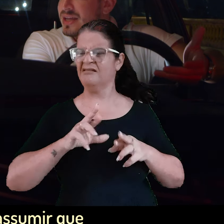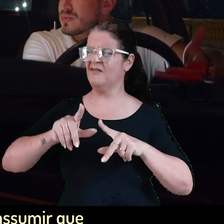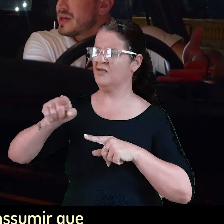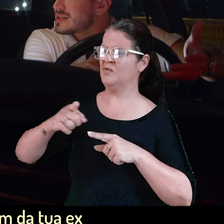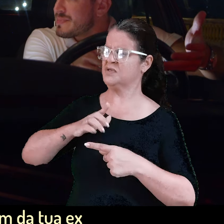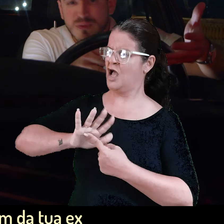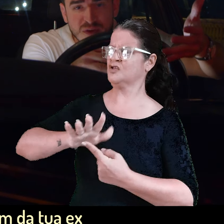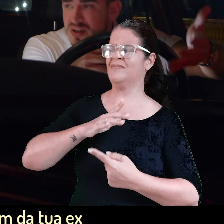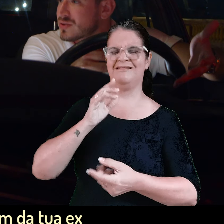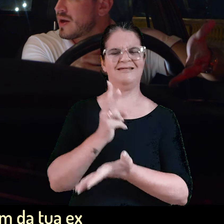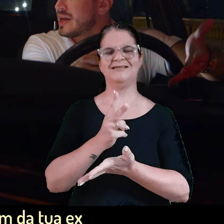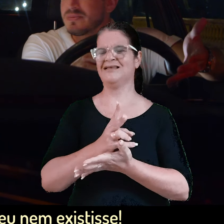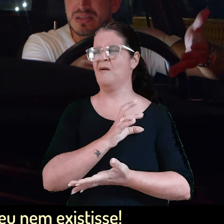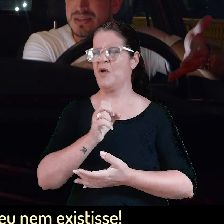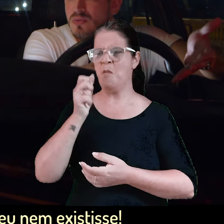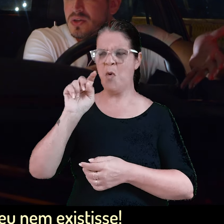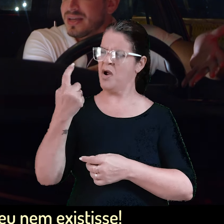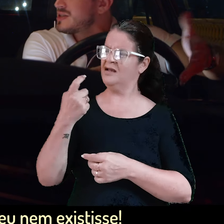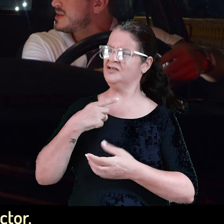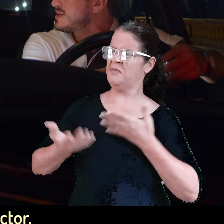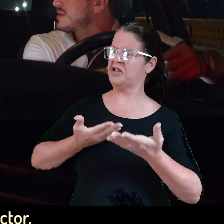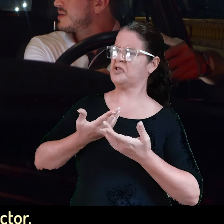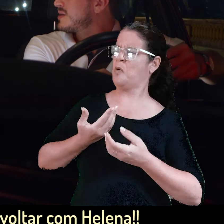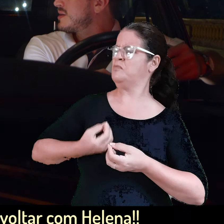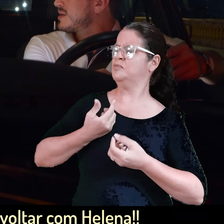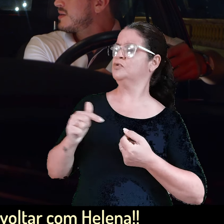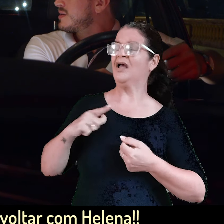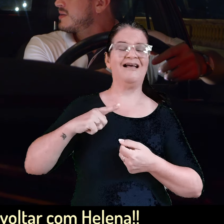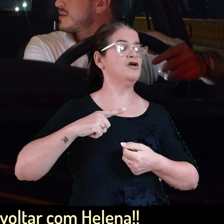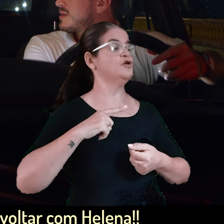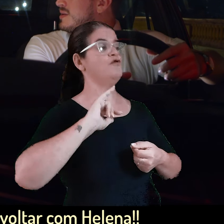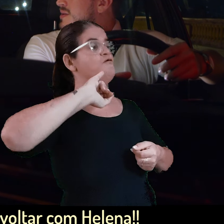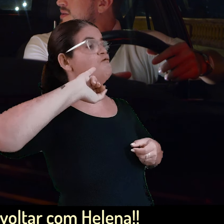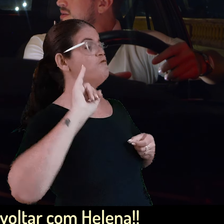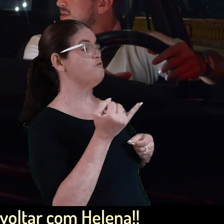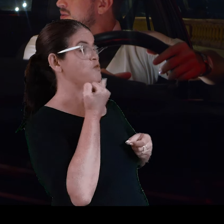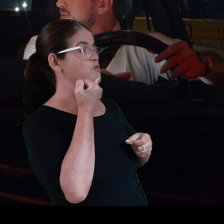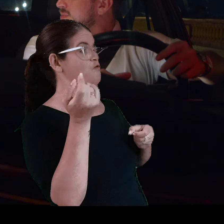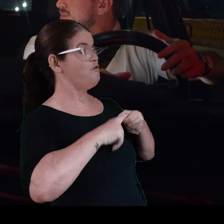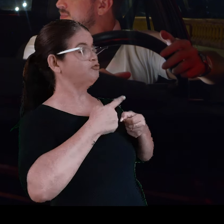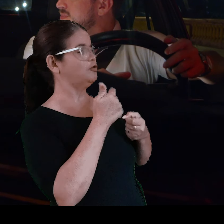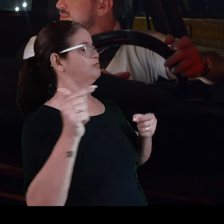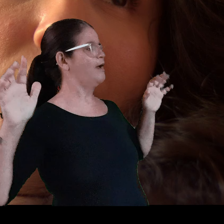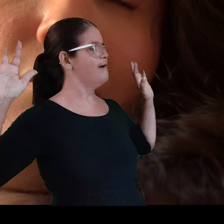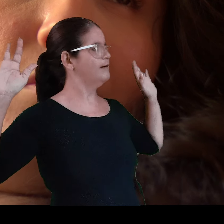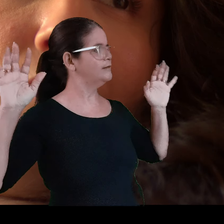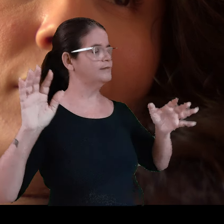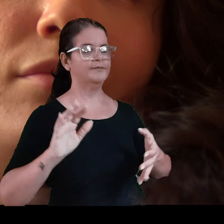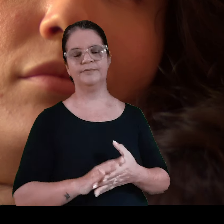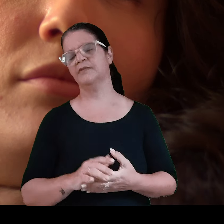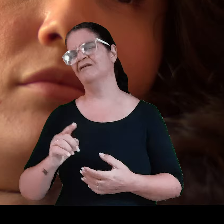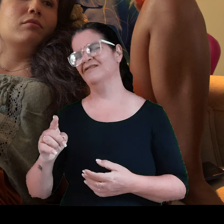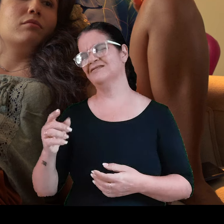que não quer assumir que sempre foi afim da tua ex e me trata como se eu nem existisse. João Vitor, não há hipótese de eu voltar com a Helena. A